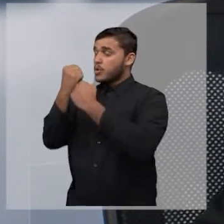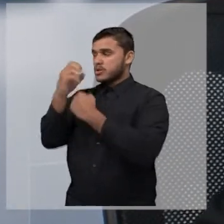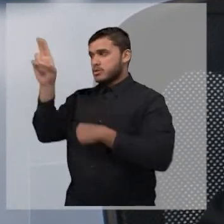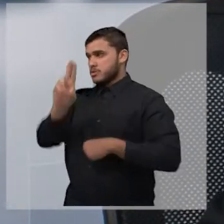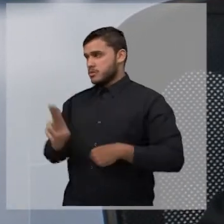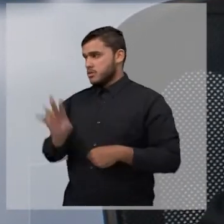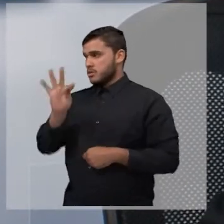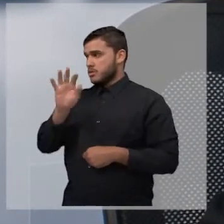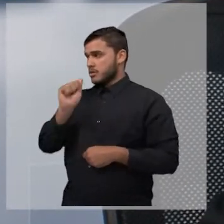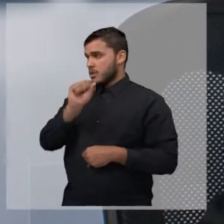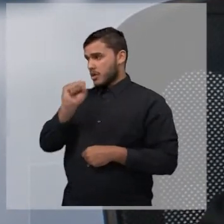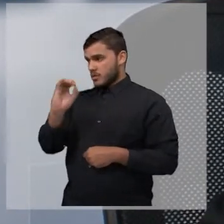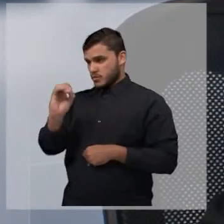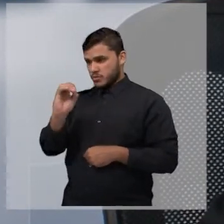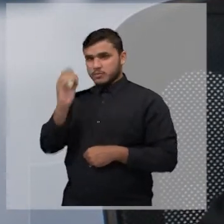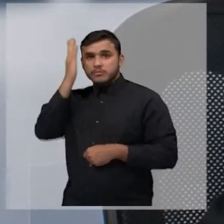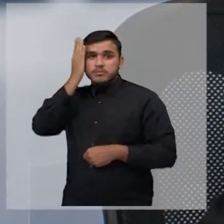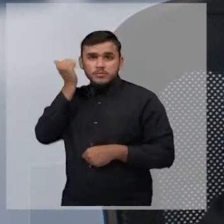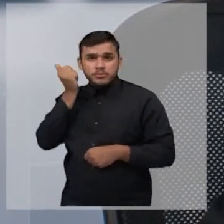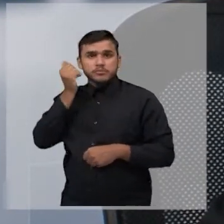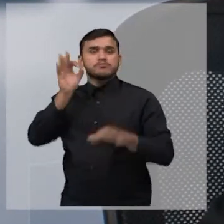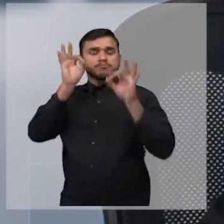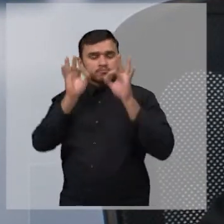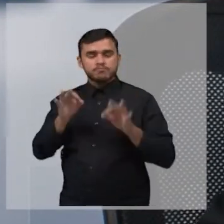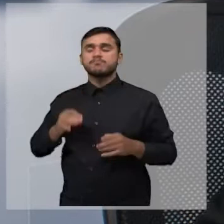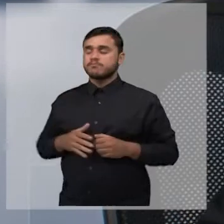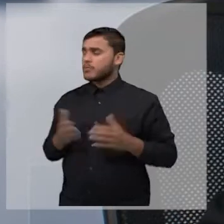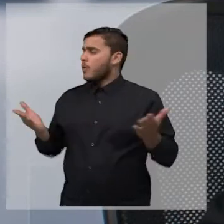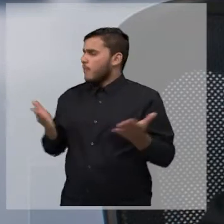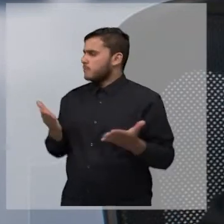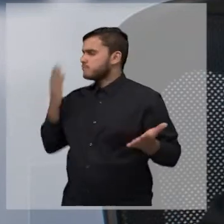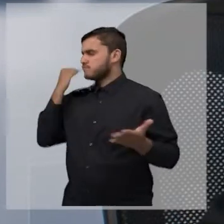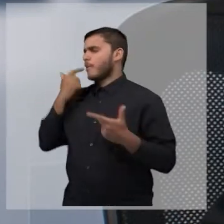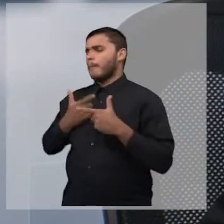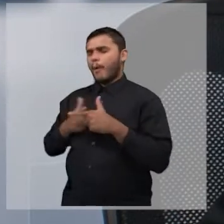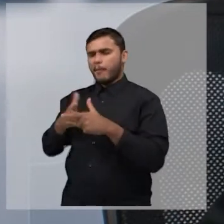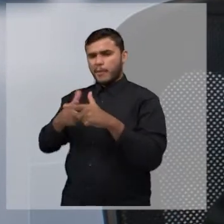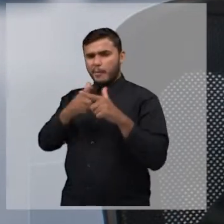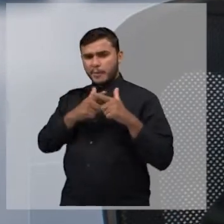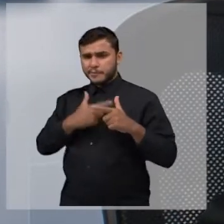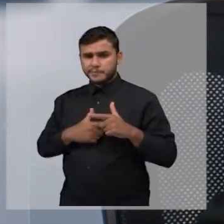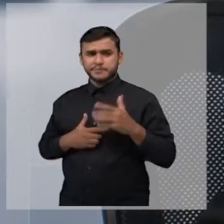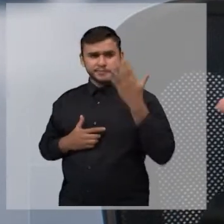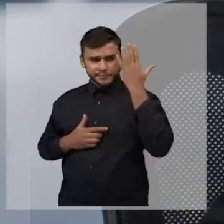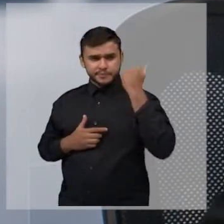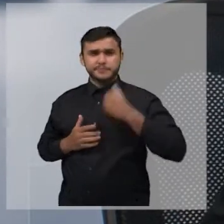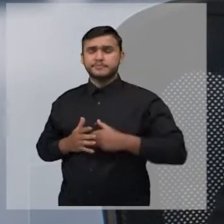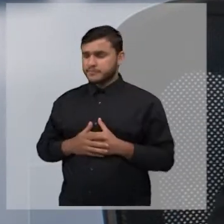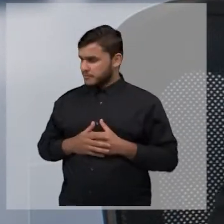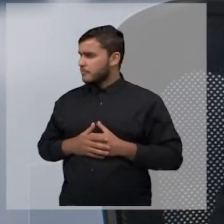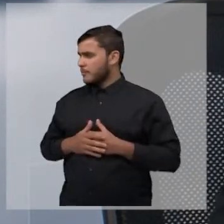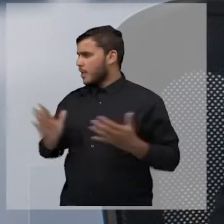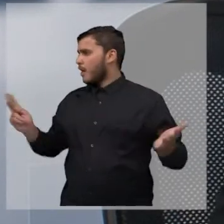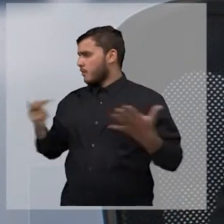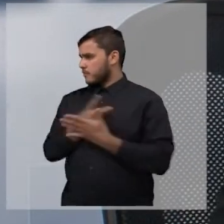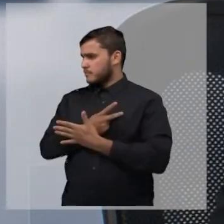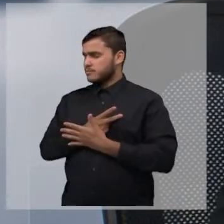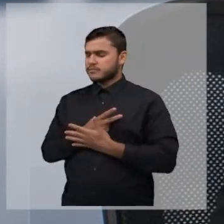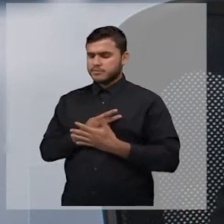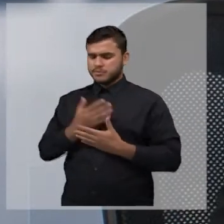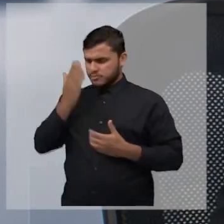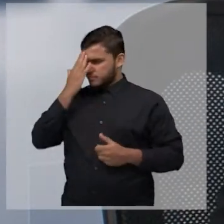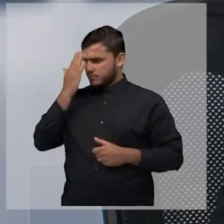maneira estão hoje um pouco ressabicadas em função da eleição